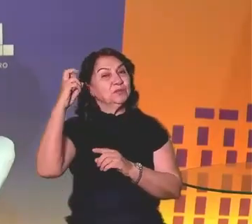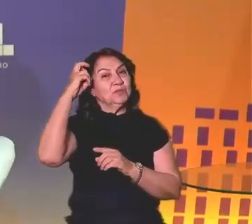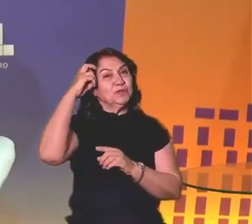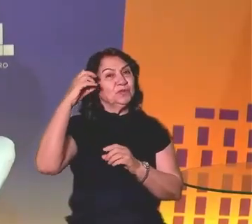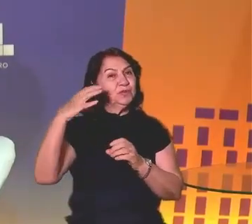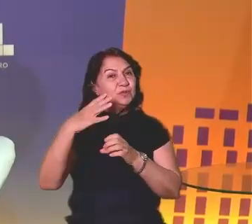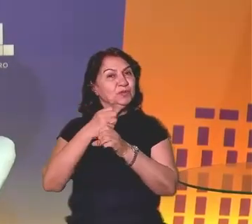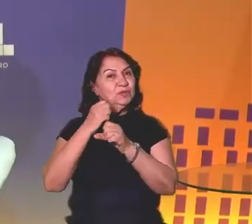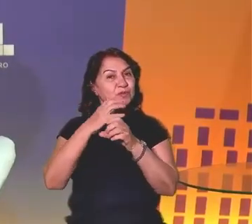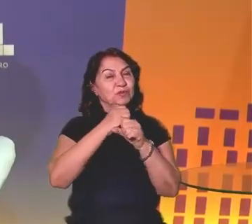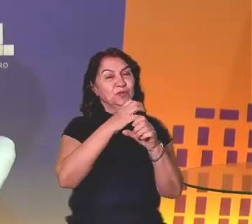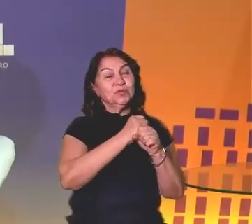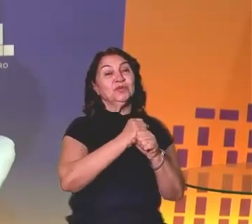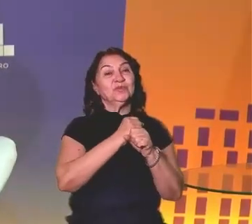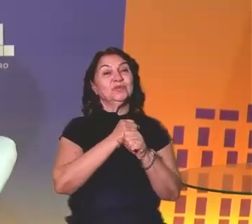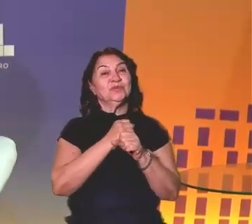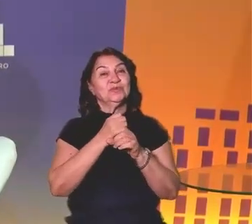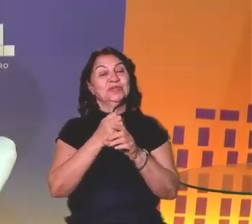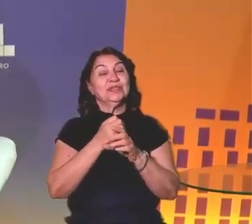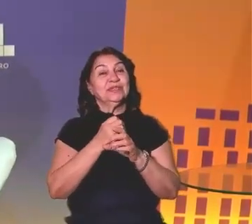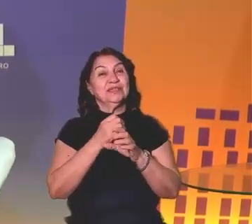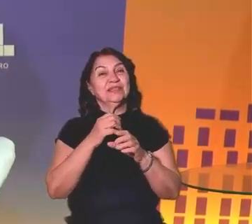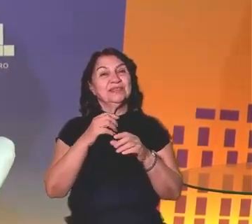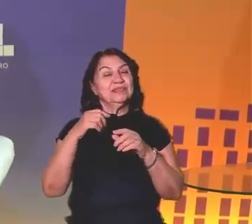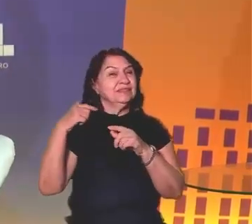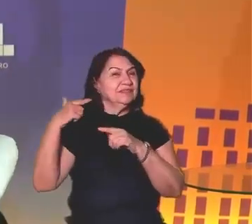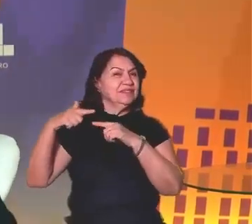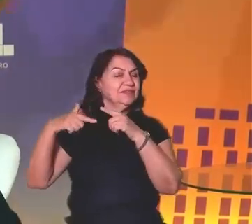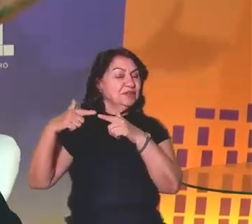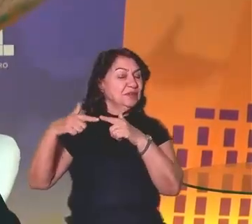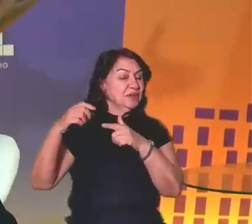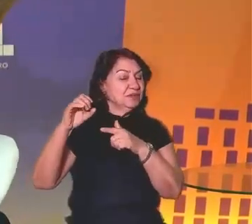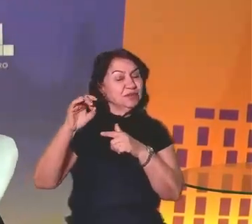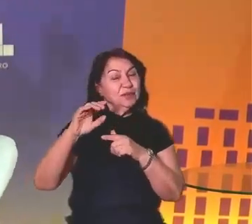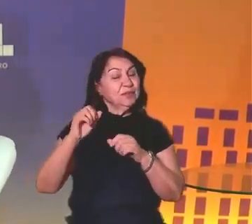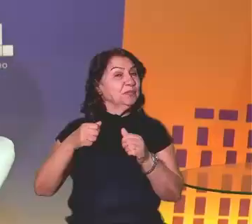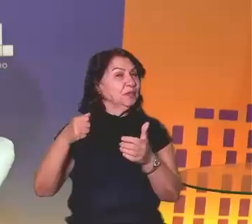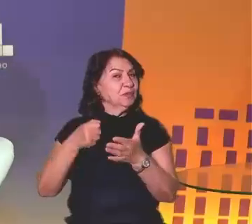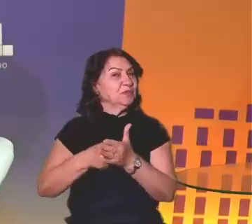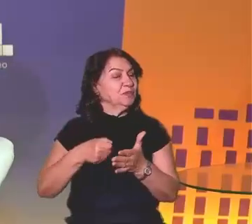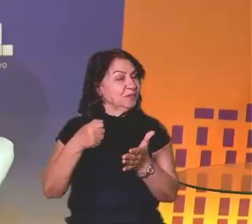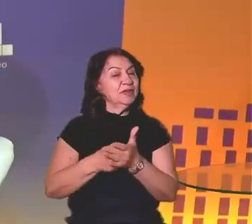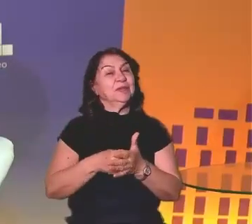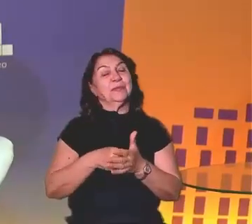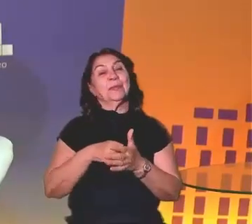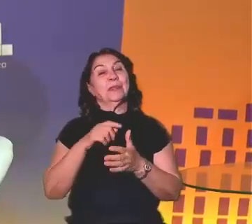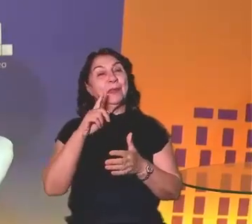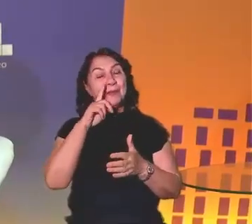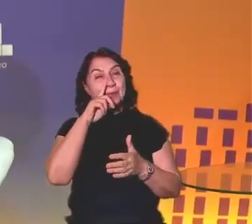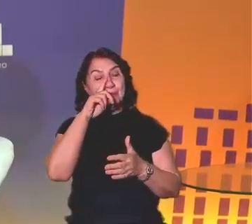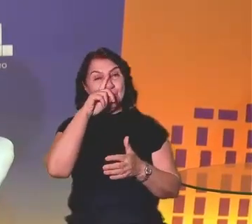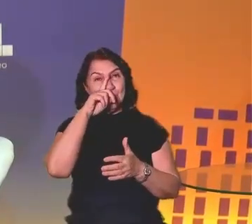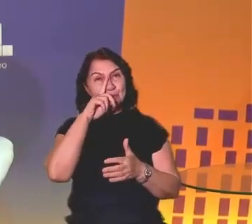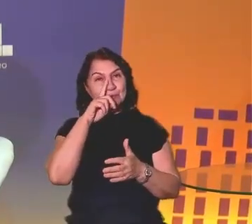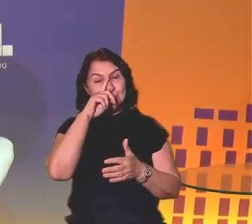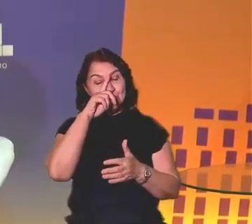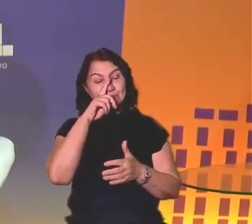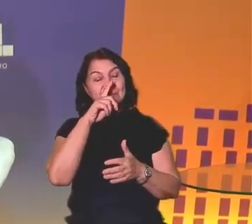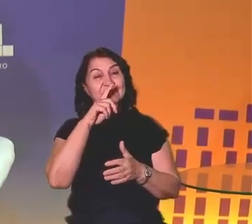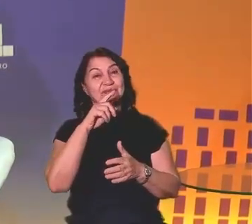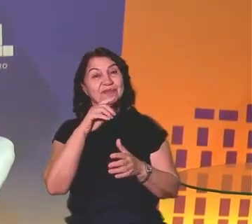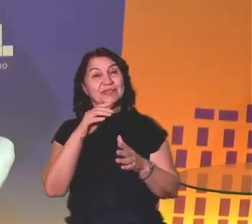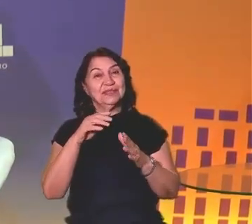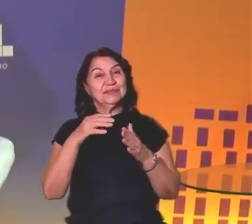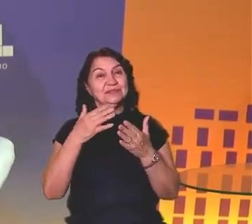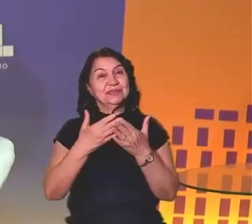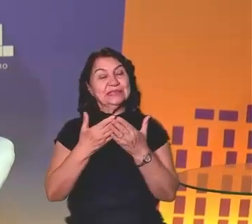que soma. E se a gente fica preso só àquele tradicional para a gente lutar, é muito perigoso, porque quando se fala em grade escolar, já